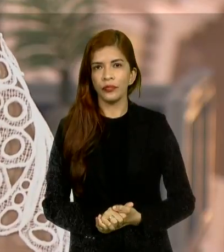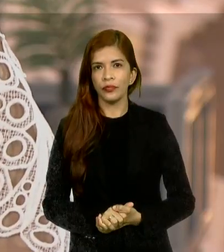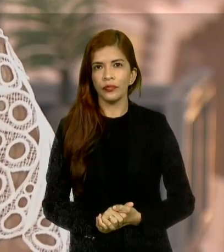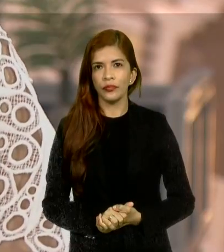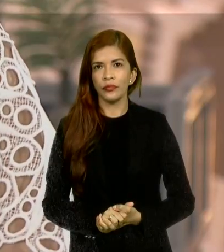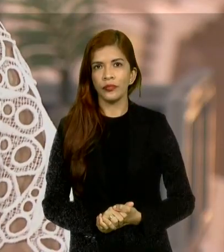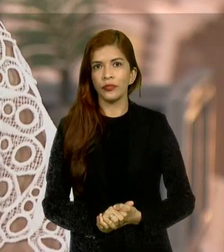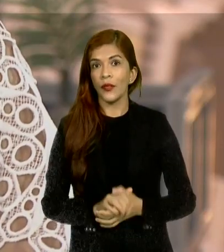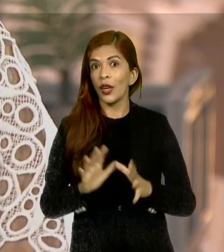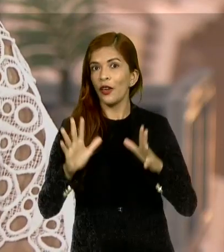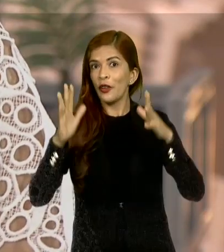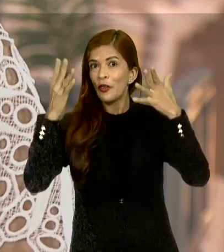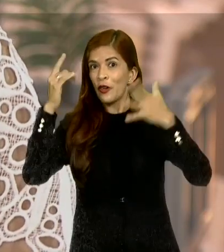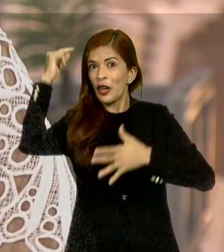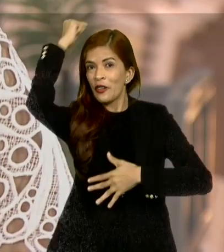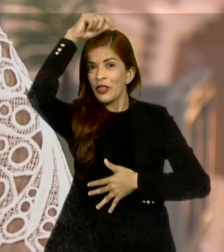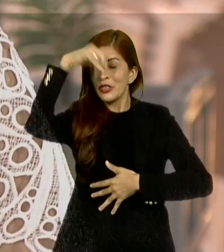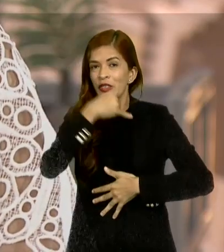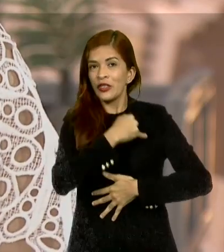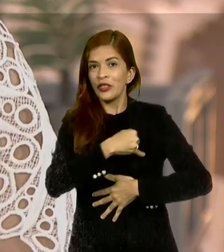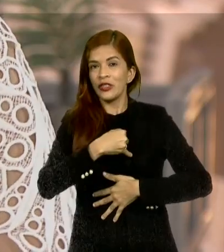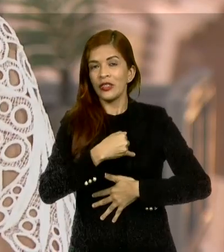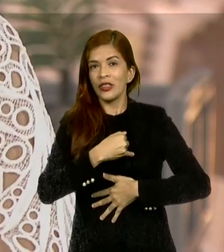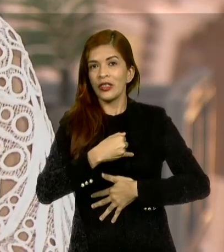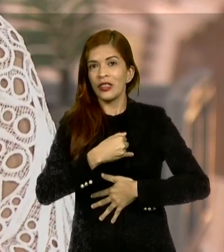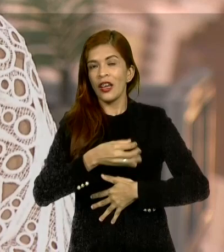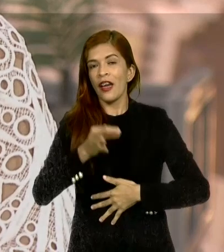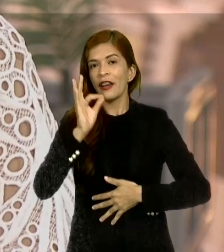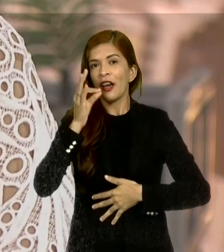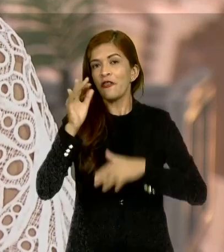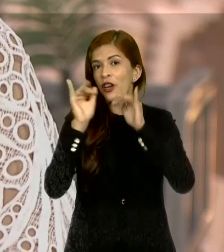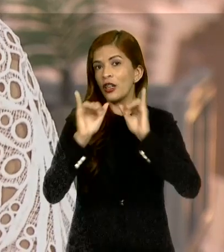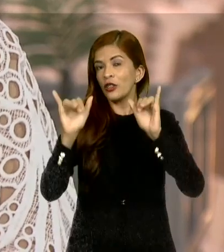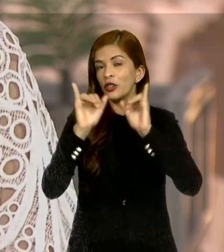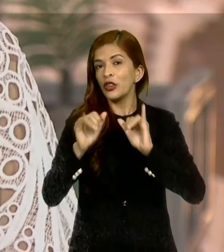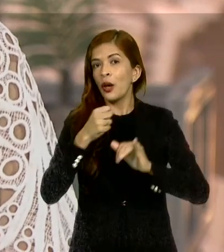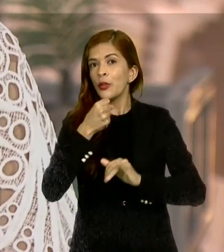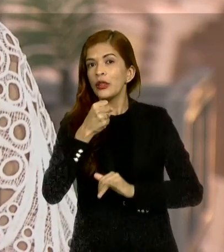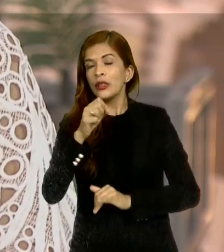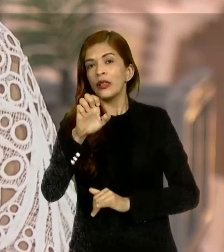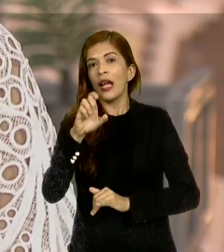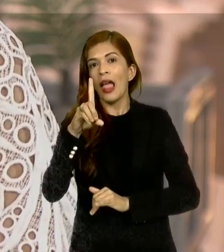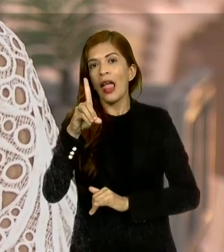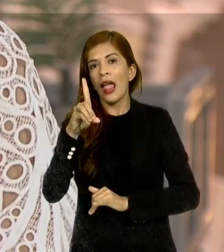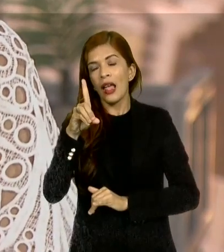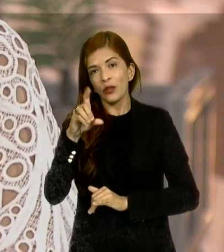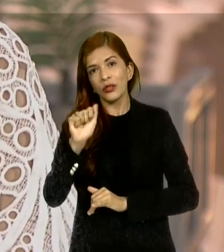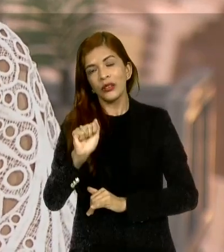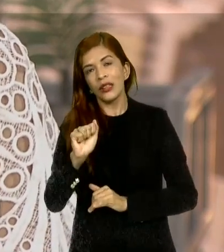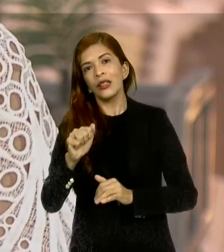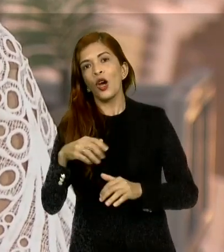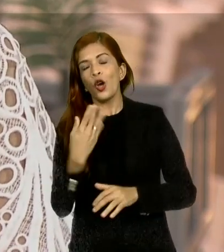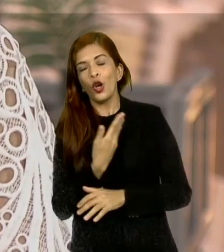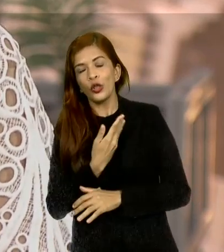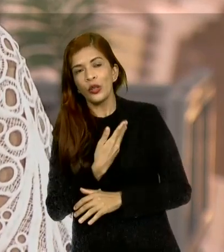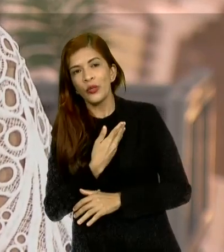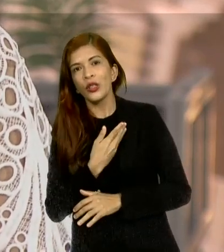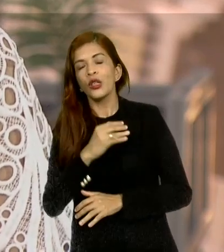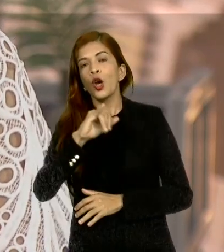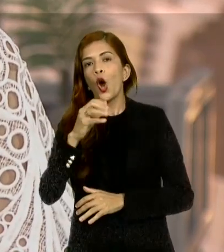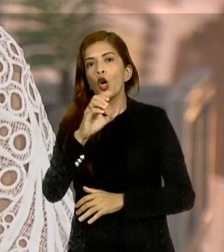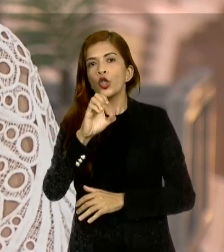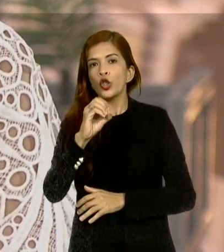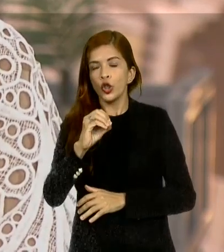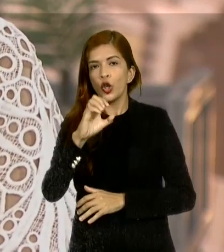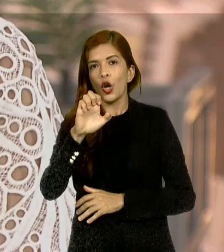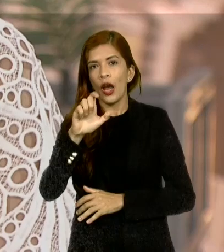E no clima do São João, o programa Café com Notícias, apresentado pela jornalista Elda Borges, recebeu o nosso colega, o jornalista Joelson Braga,